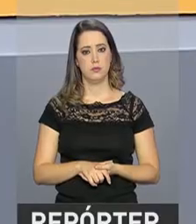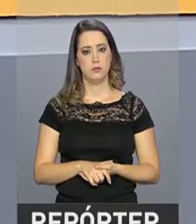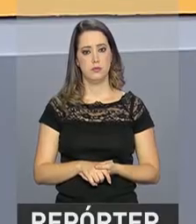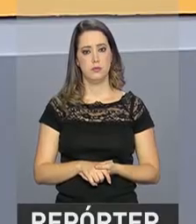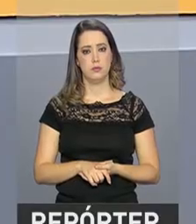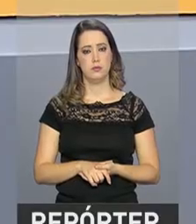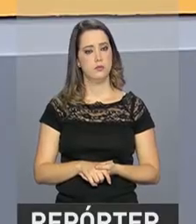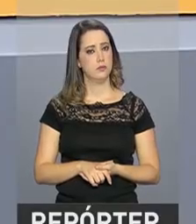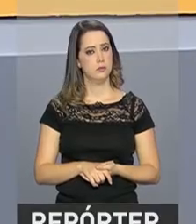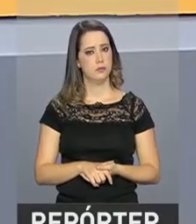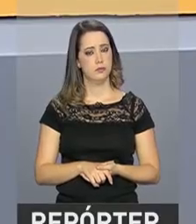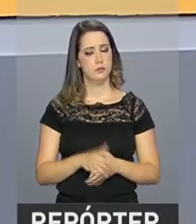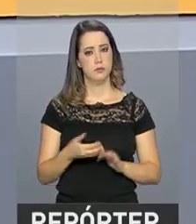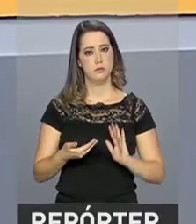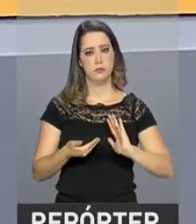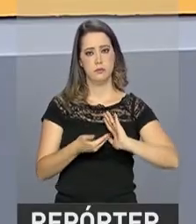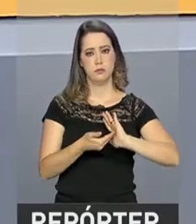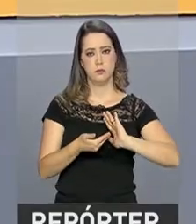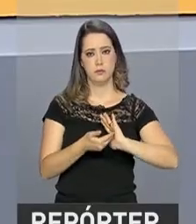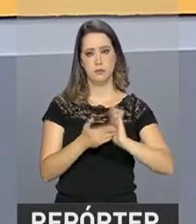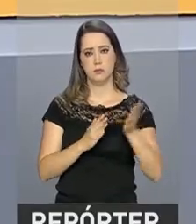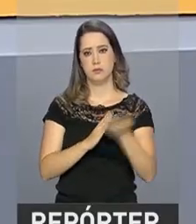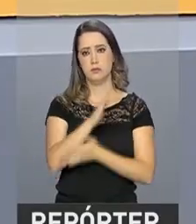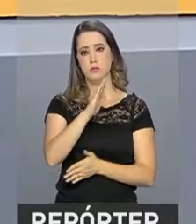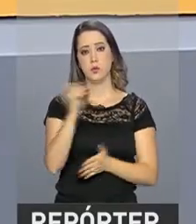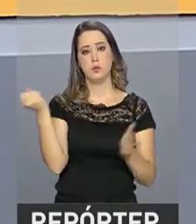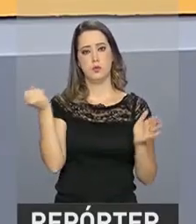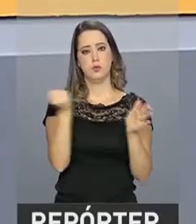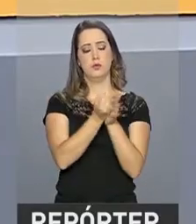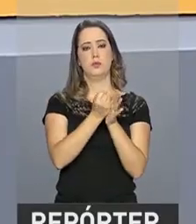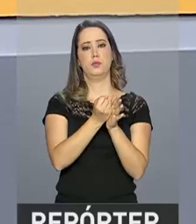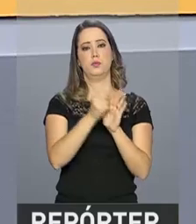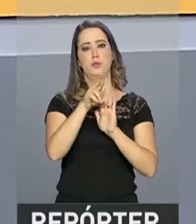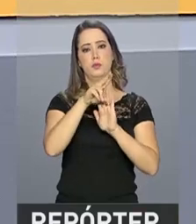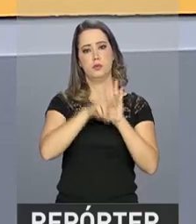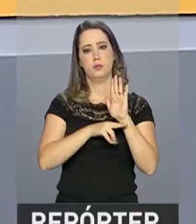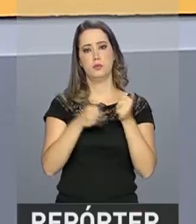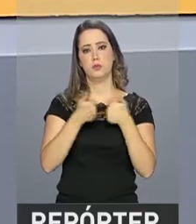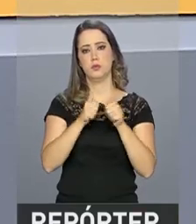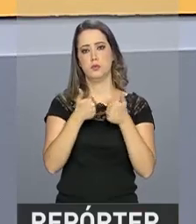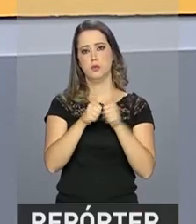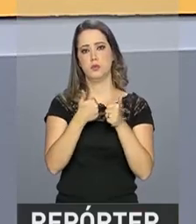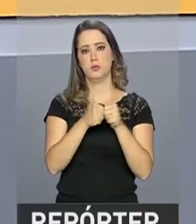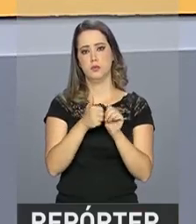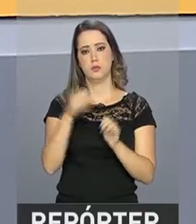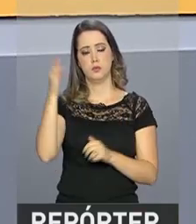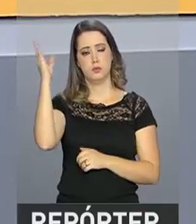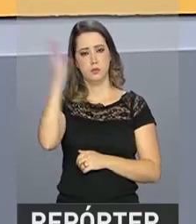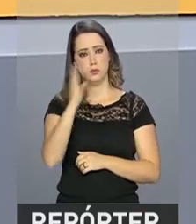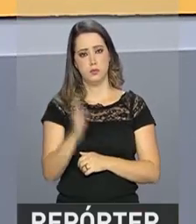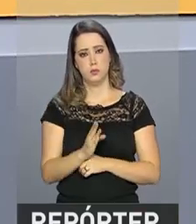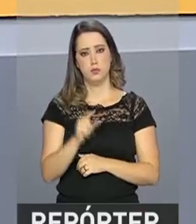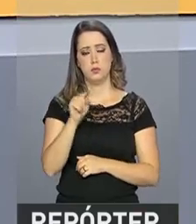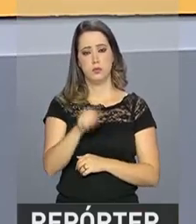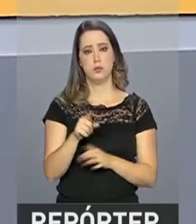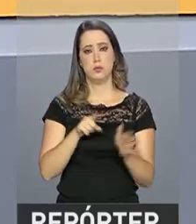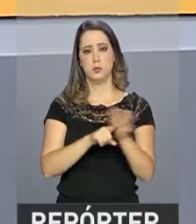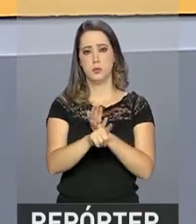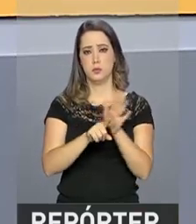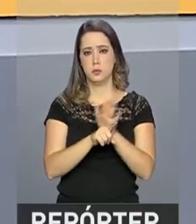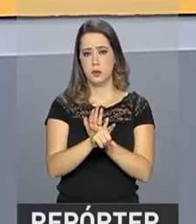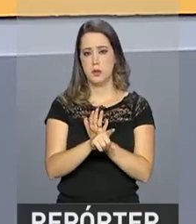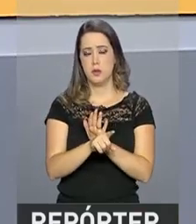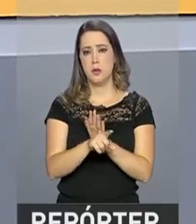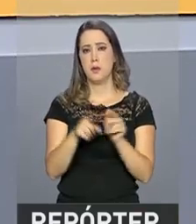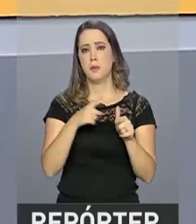o plenário da câmara dos deputados aprovou o novo marco regulatório do transporte de cargas no brasil que disciplina a